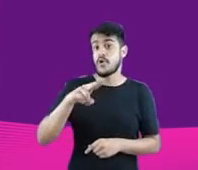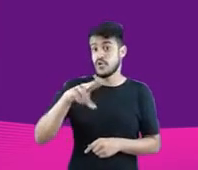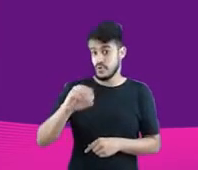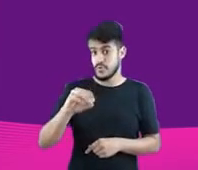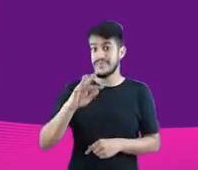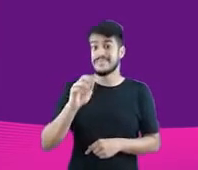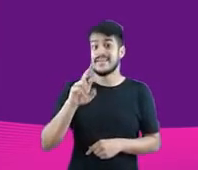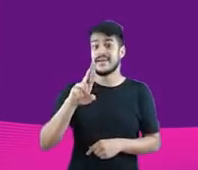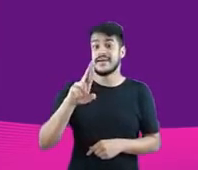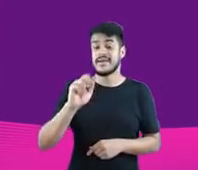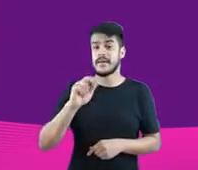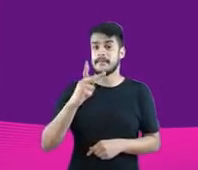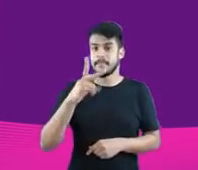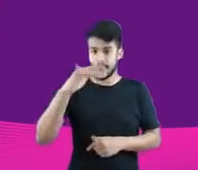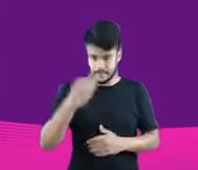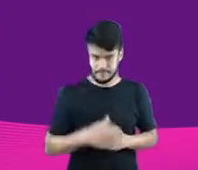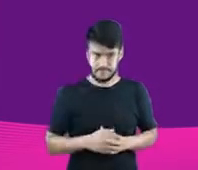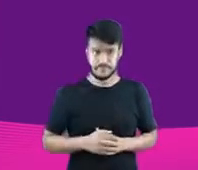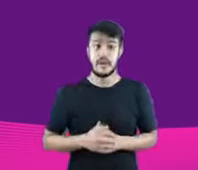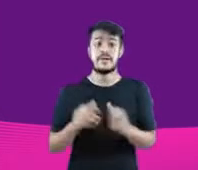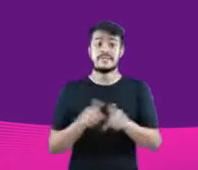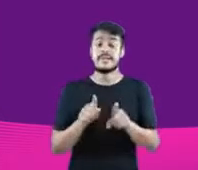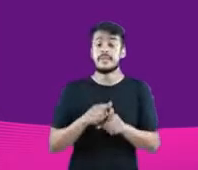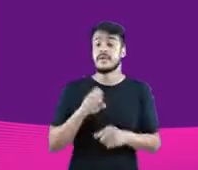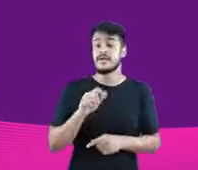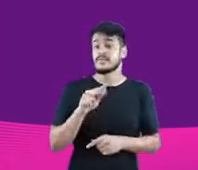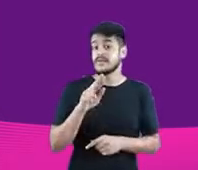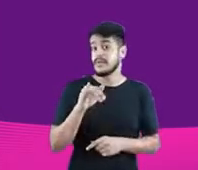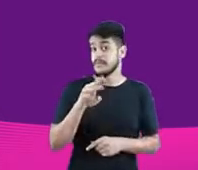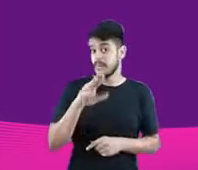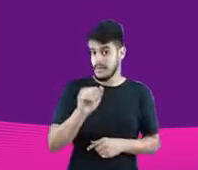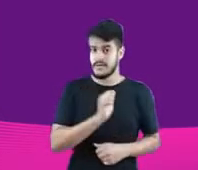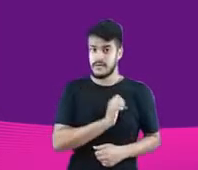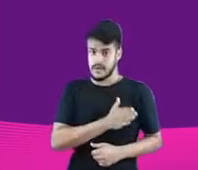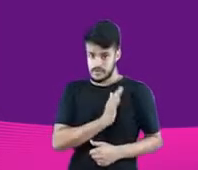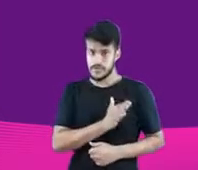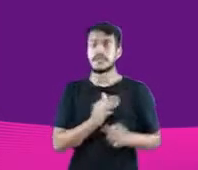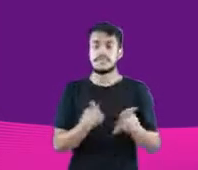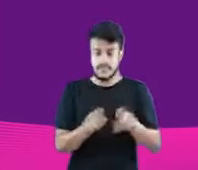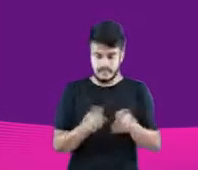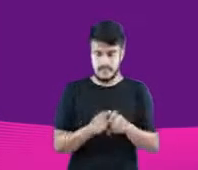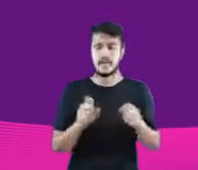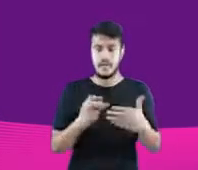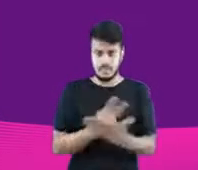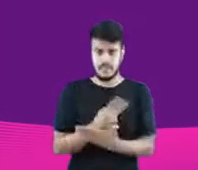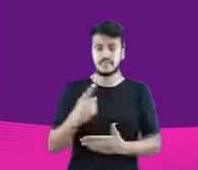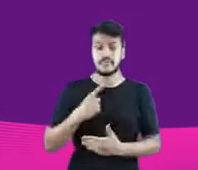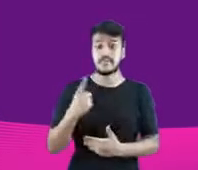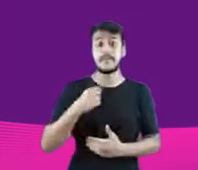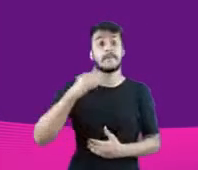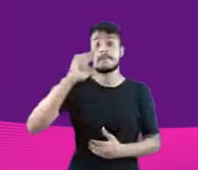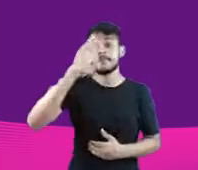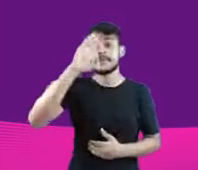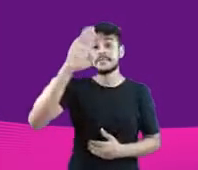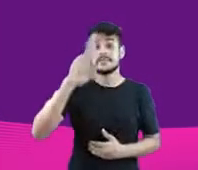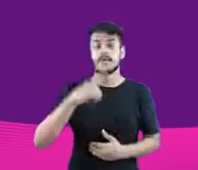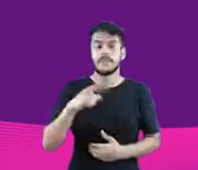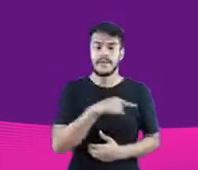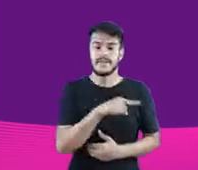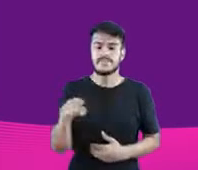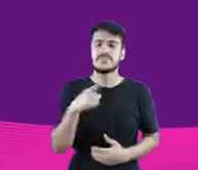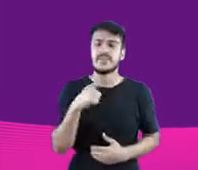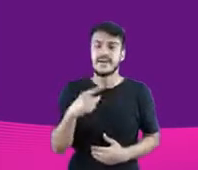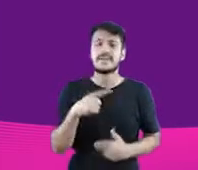A isquemia miocárdica cardíaca, né, ela também acontece principalmente naqueles pacientes que já têm história